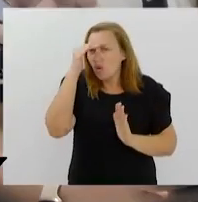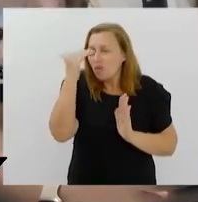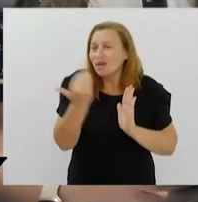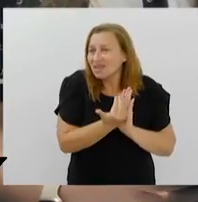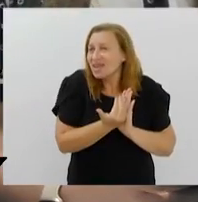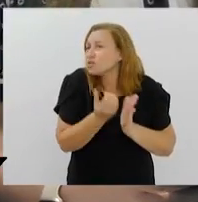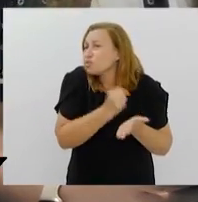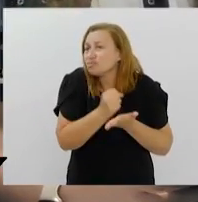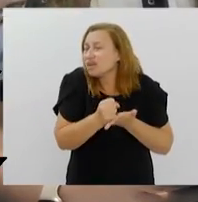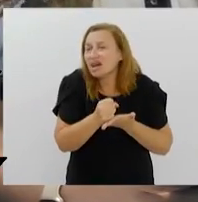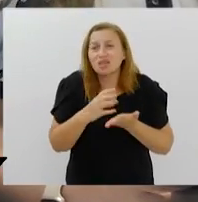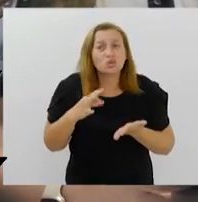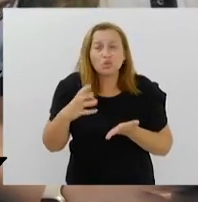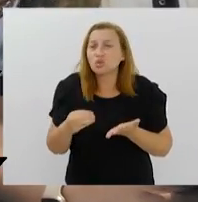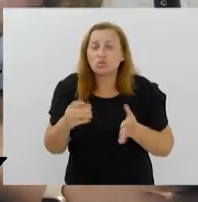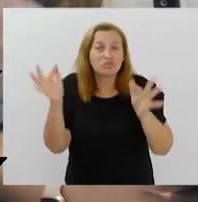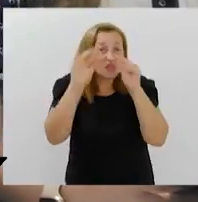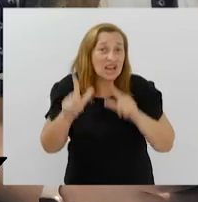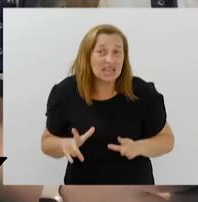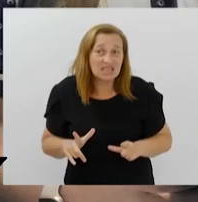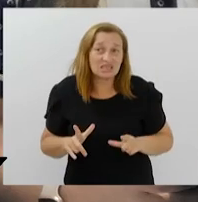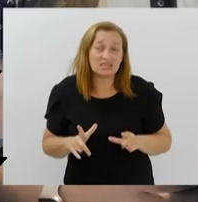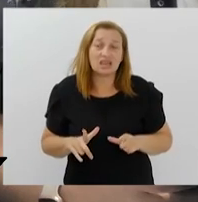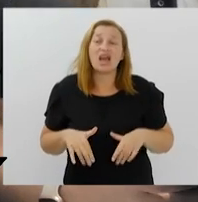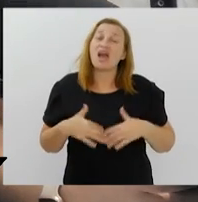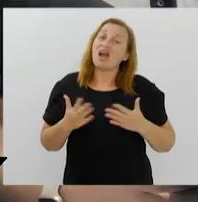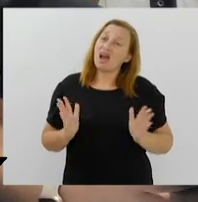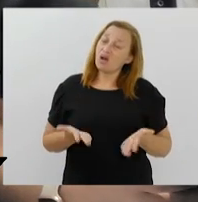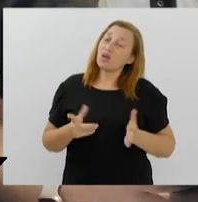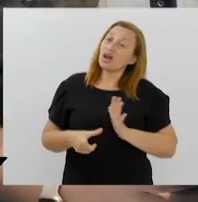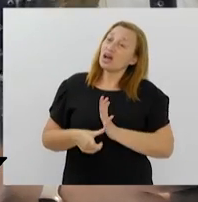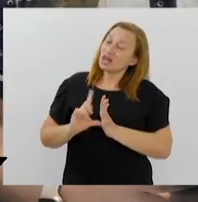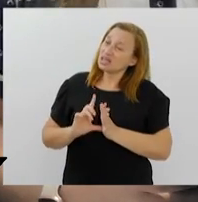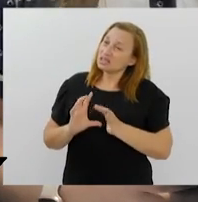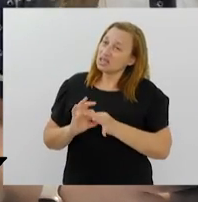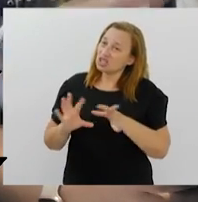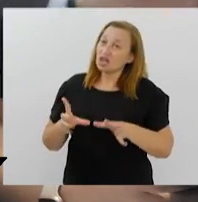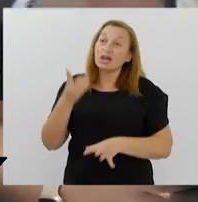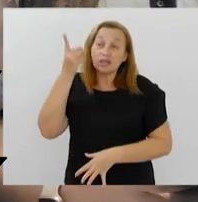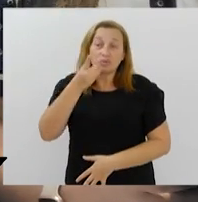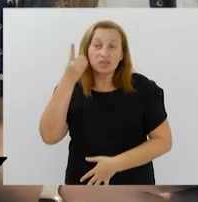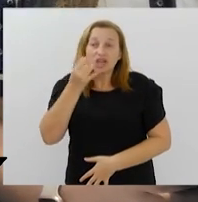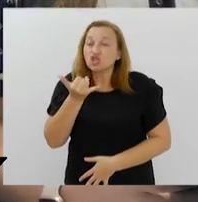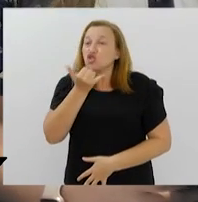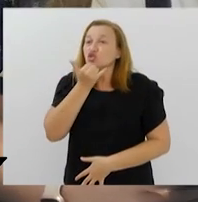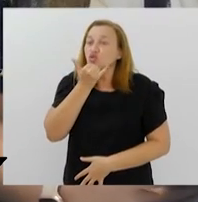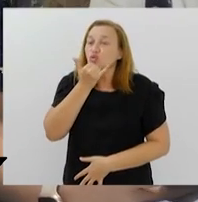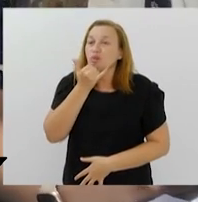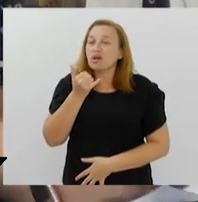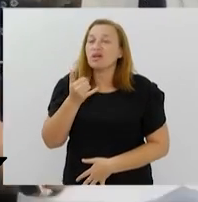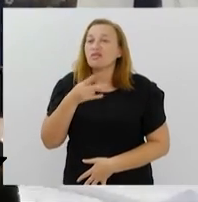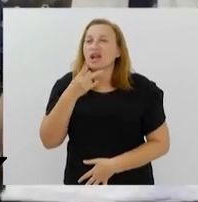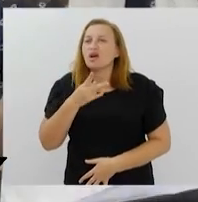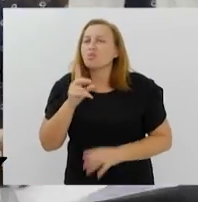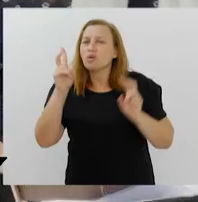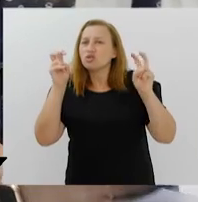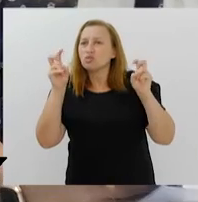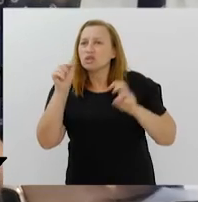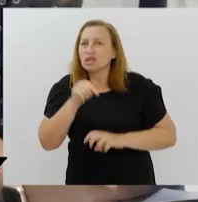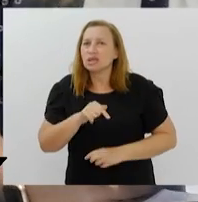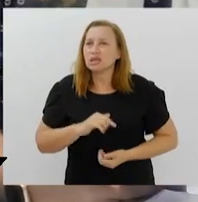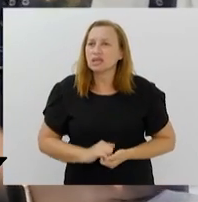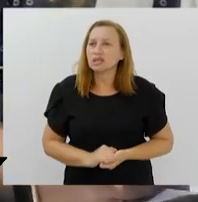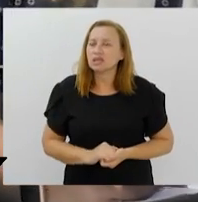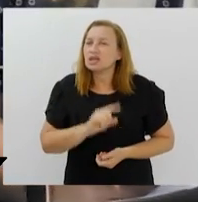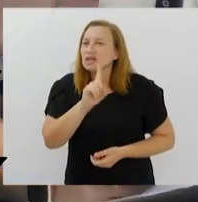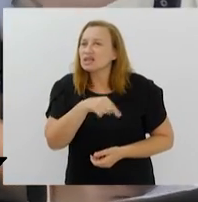contrato e todo mundo satis feito né agora antes de passar desculpa Deputado eu queria só perguntar uma questão aqui sobre